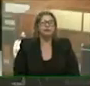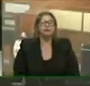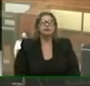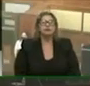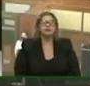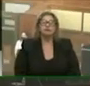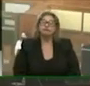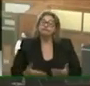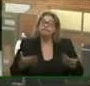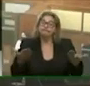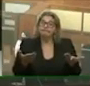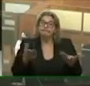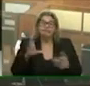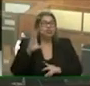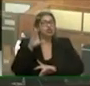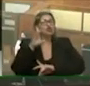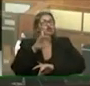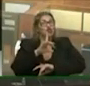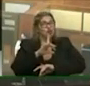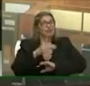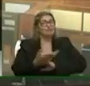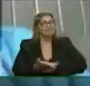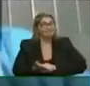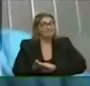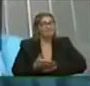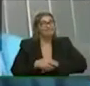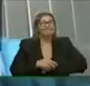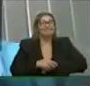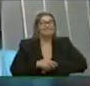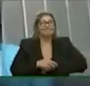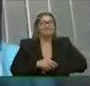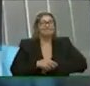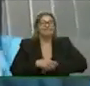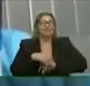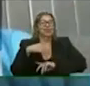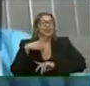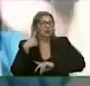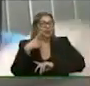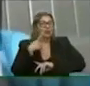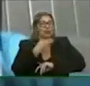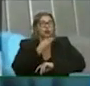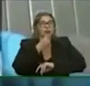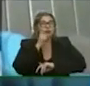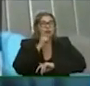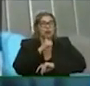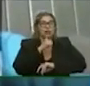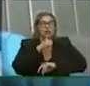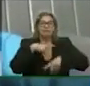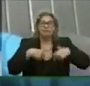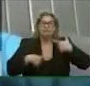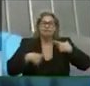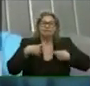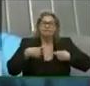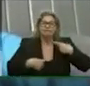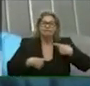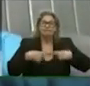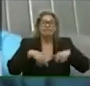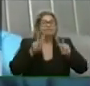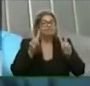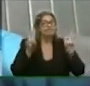Que dia, senhores deputados e senhoras parlamentares, para nós debatermos esse